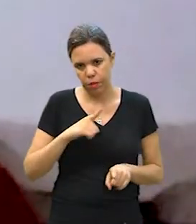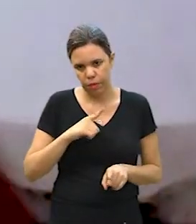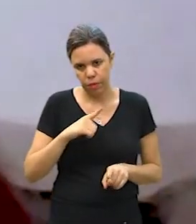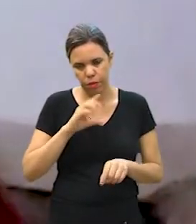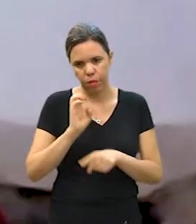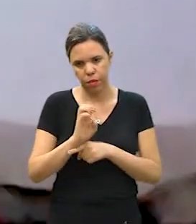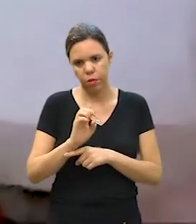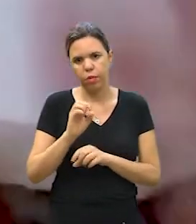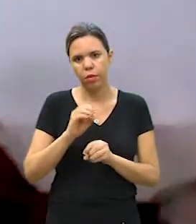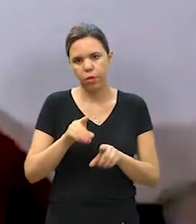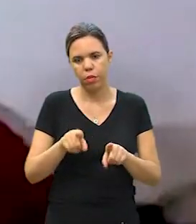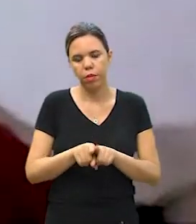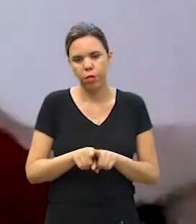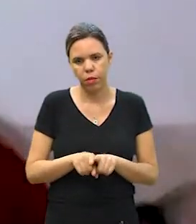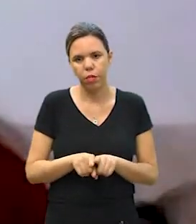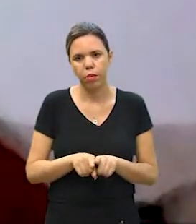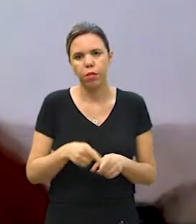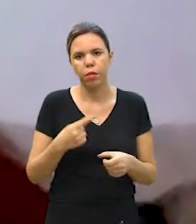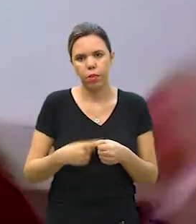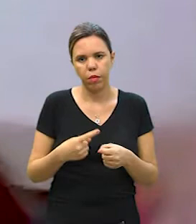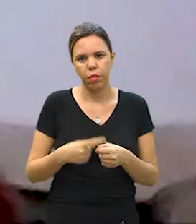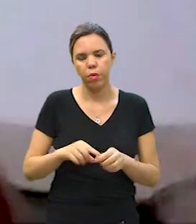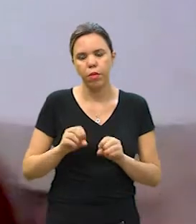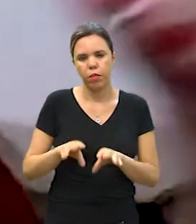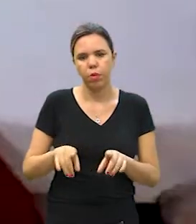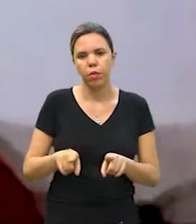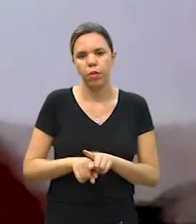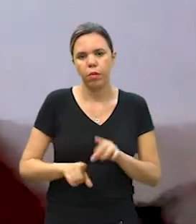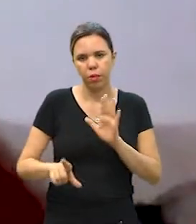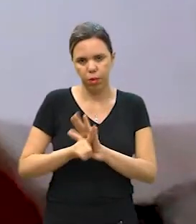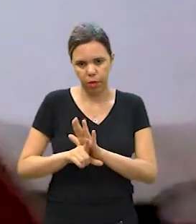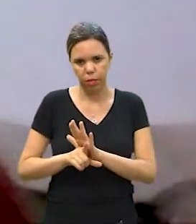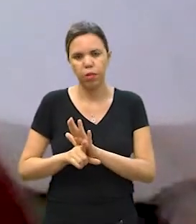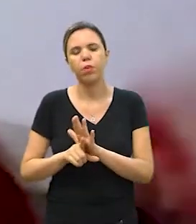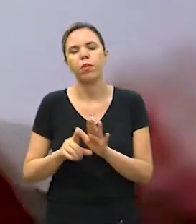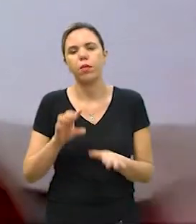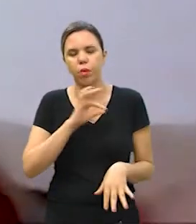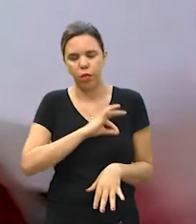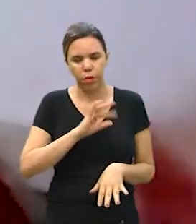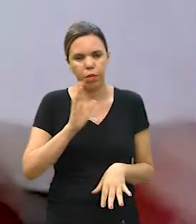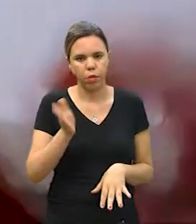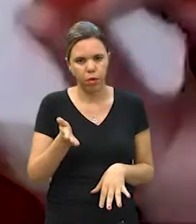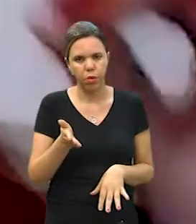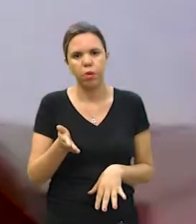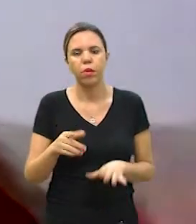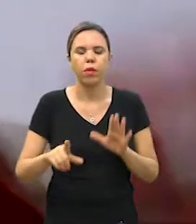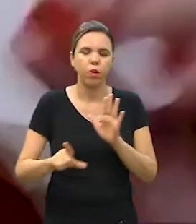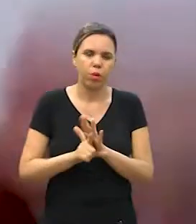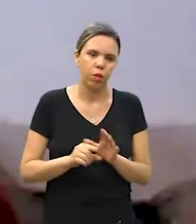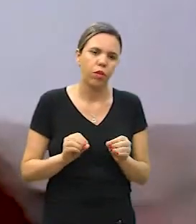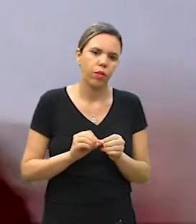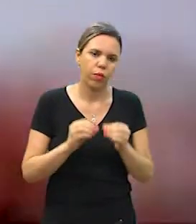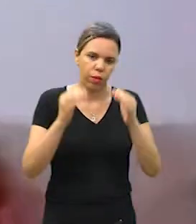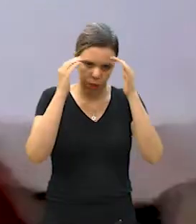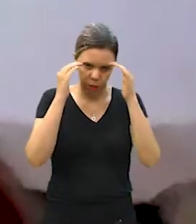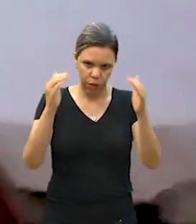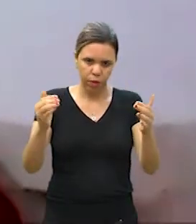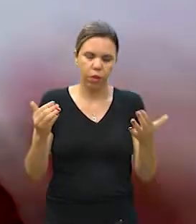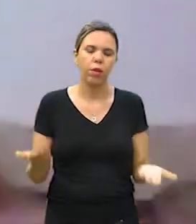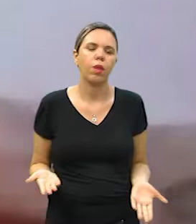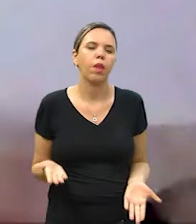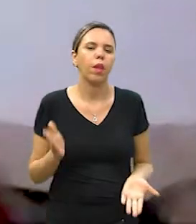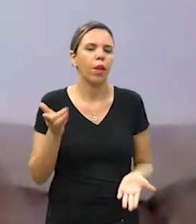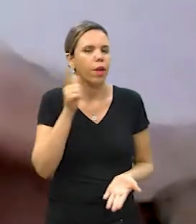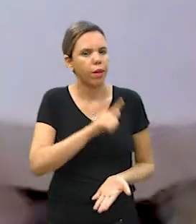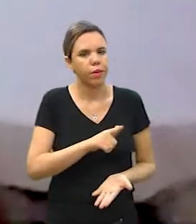tem no Plano Estadual de Educação, tem no Plano Municipal de Educação, tem na Lei do Piso. Se essas leis já forem cumpridas,